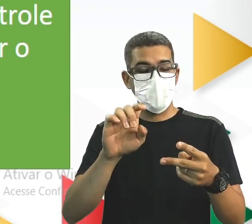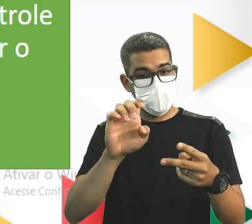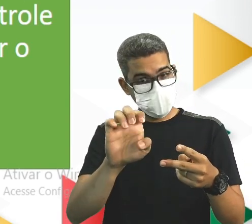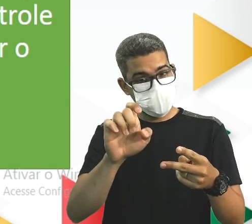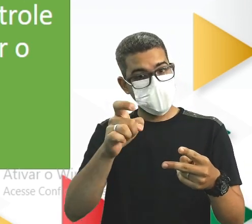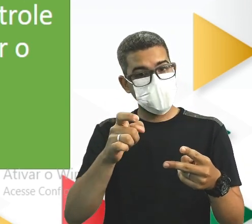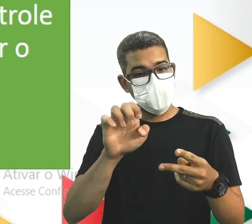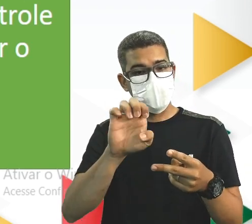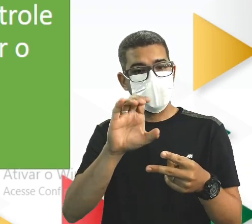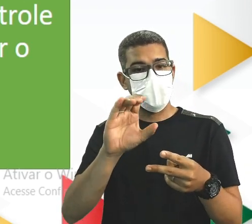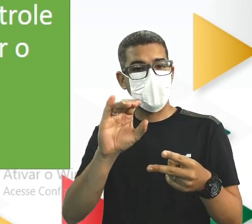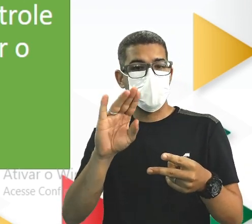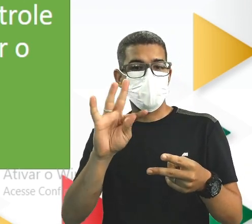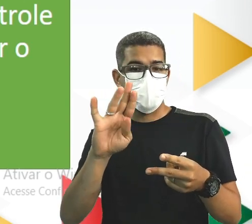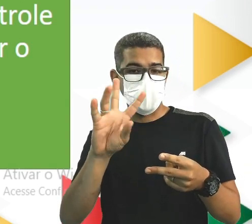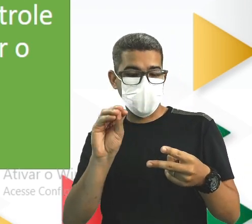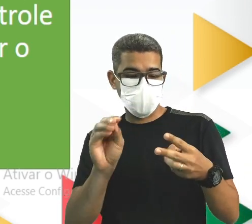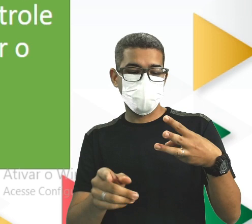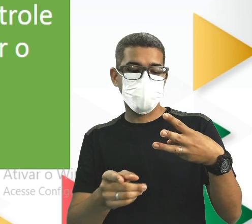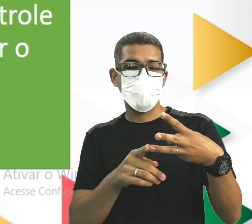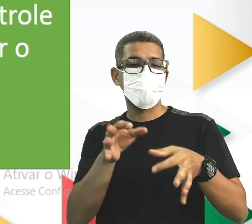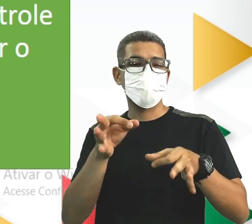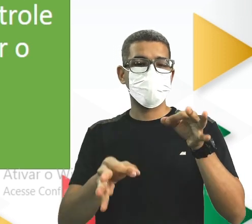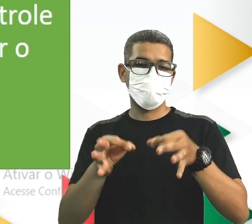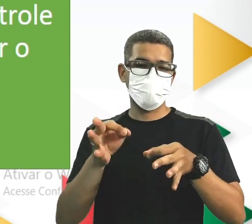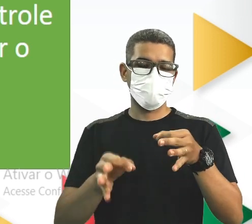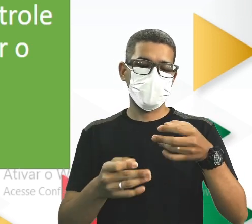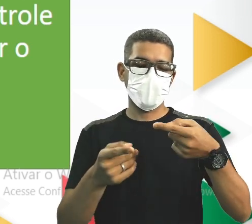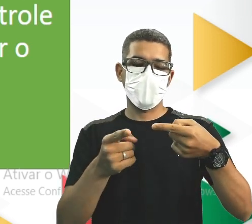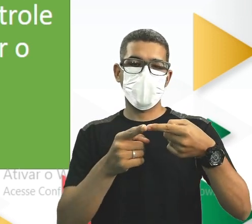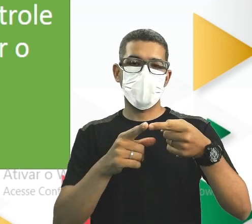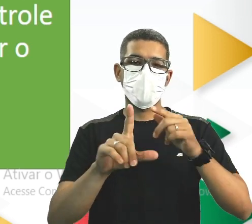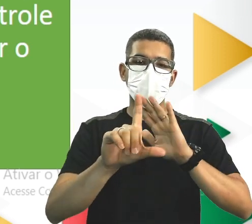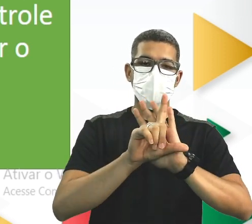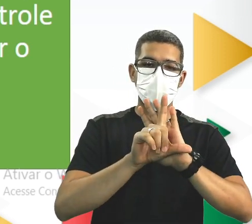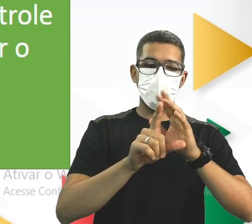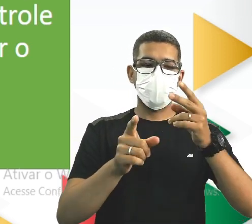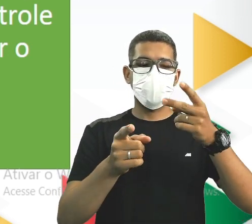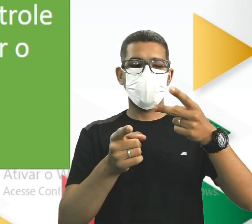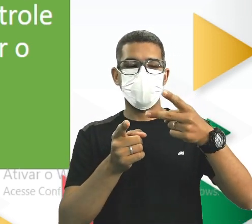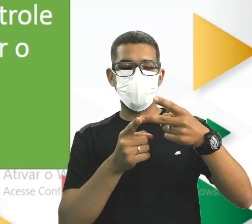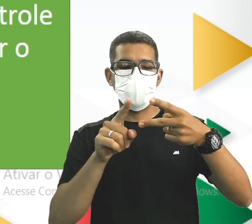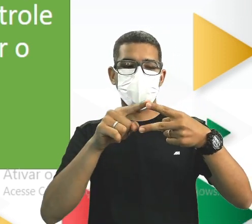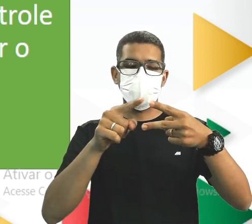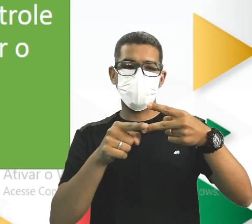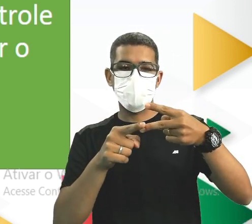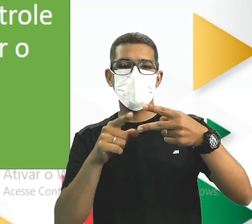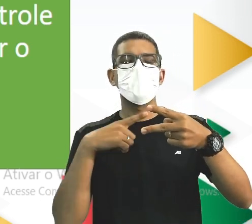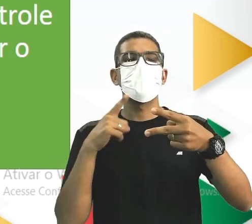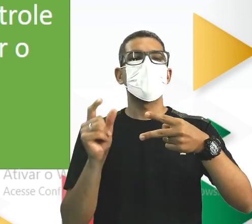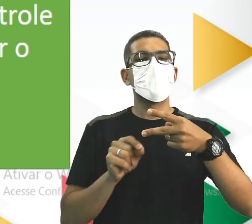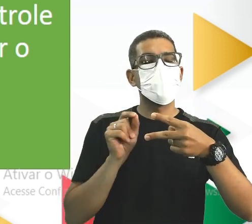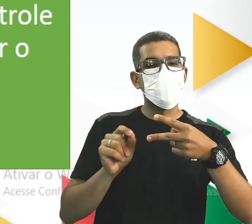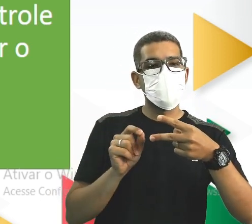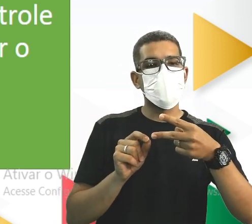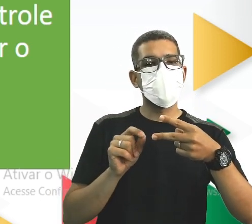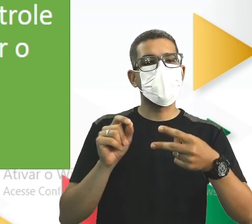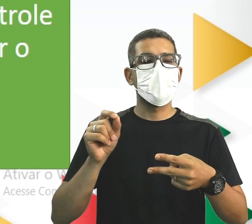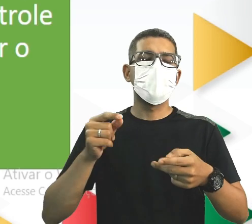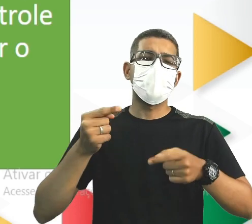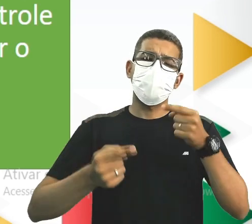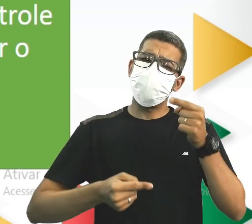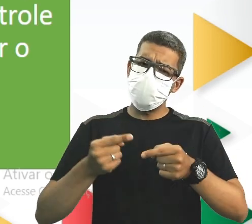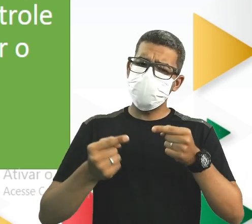o judiciário, tá bom? O poder legislativo e o executivo, ele vai propor o quê? Vai propor